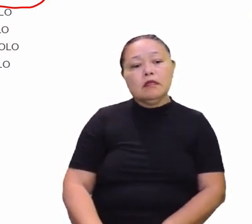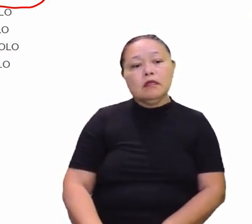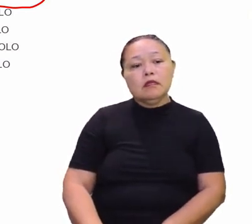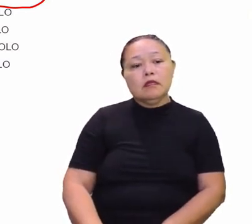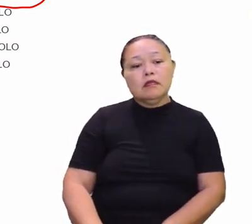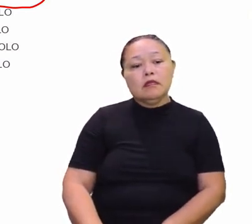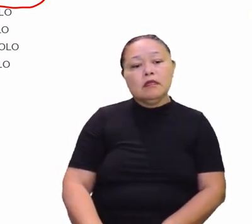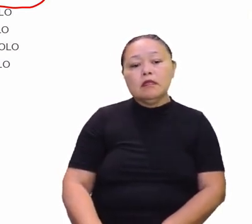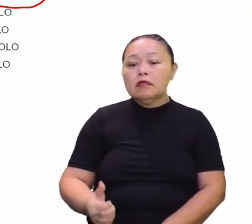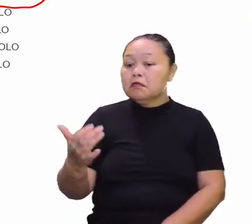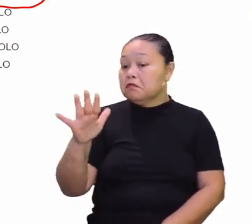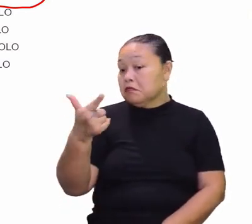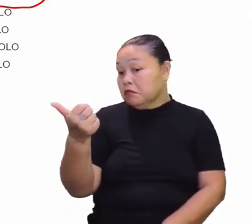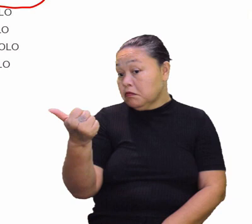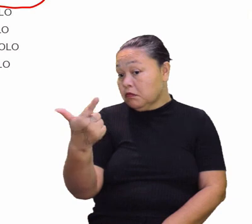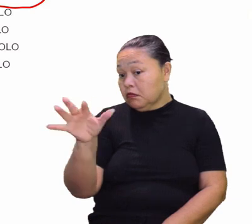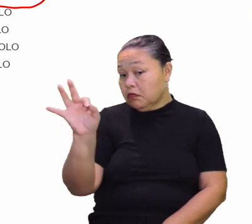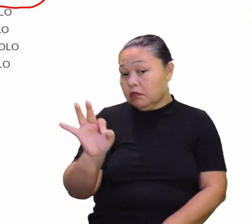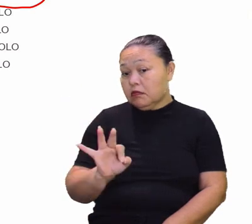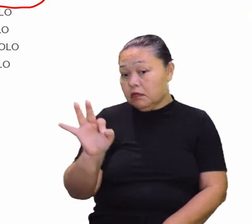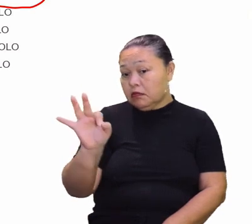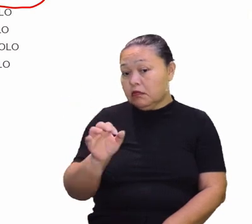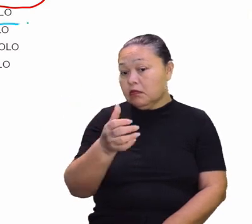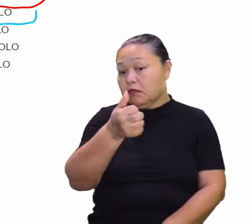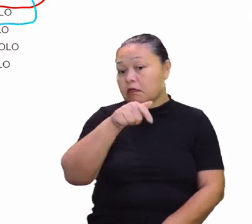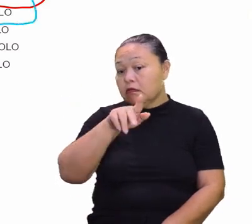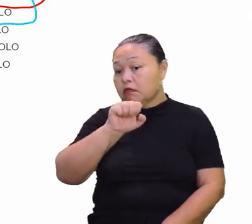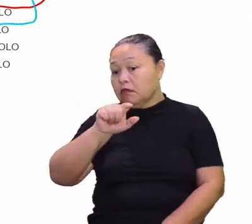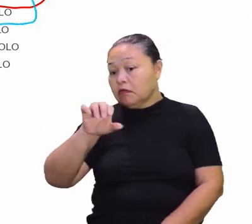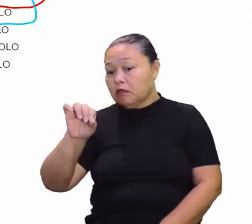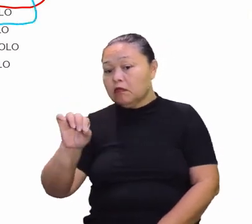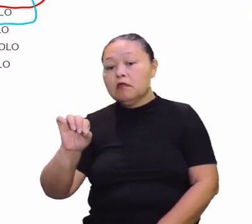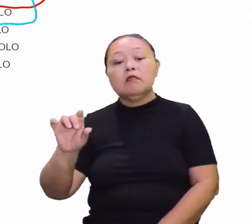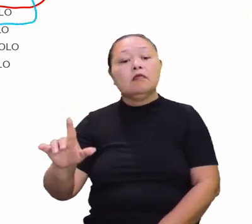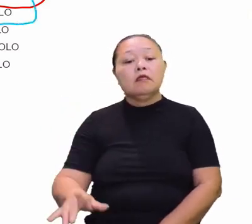mais ou menos 12% argissolo,